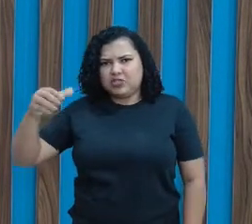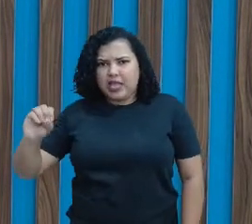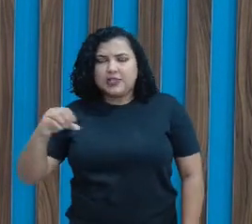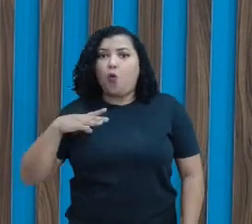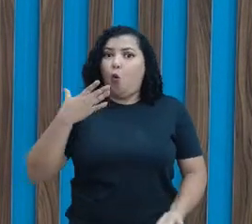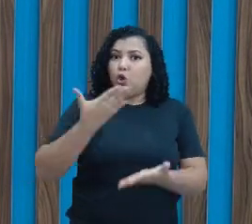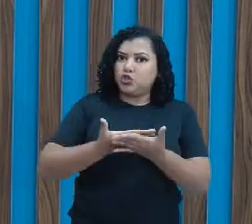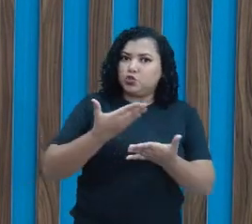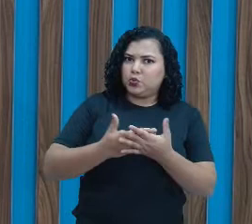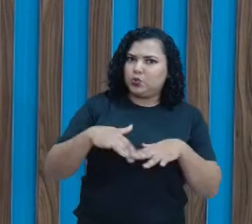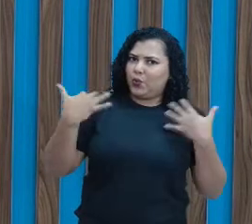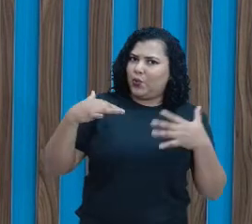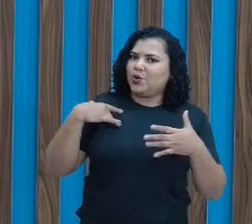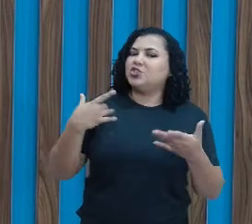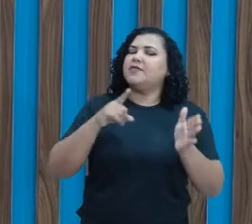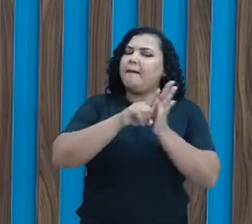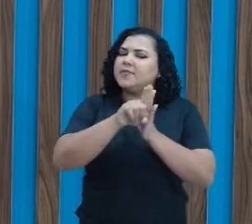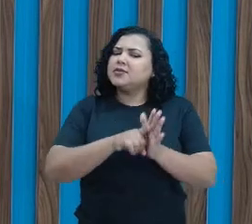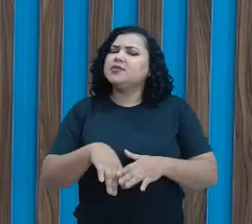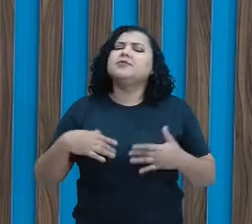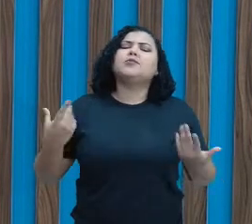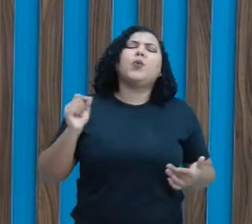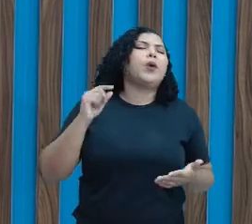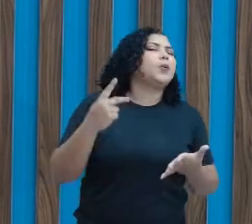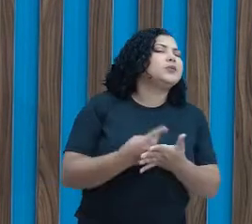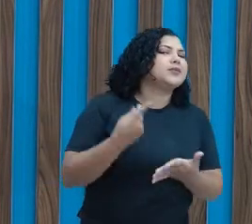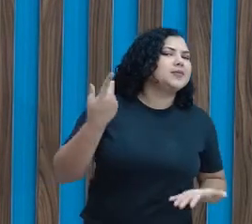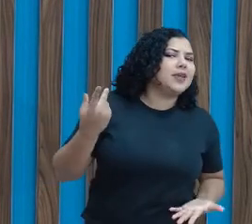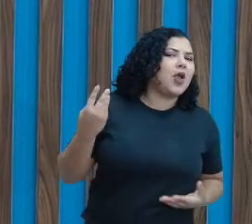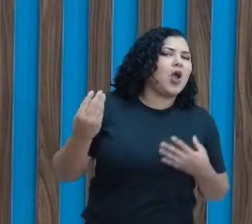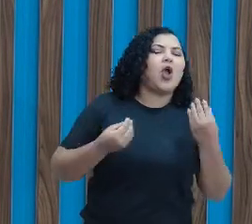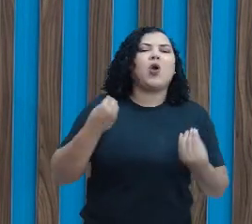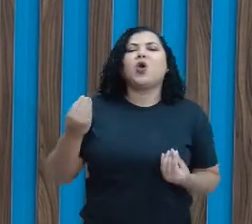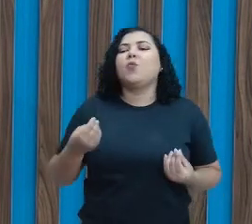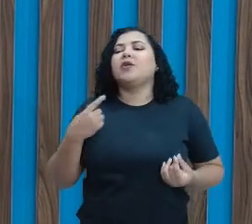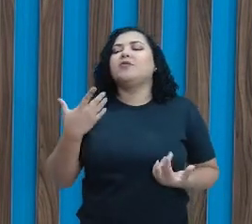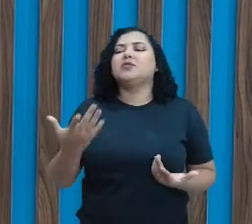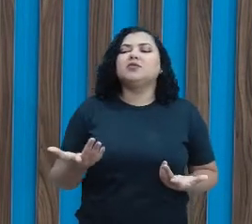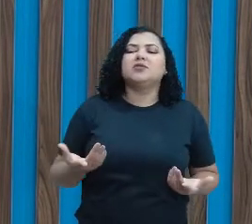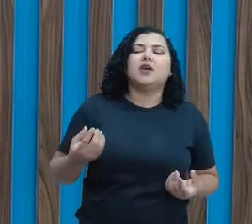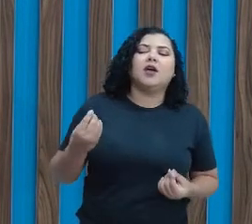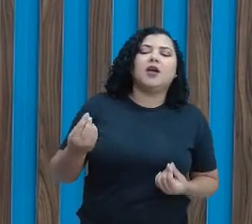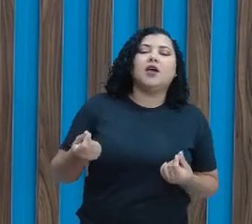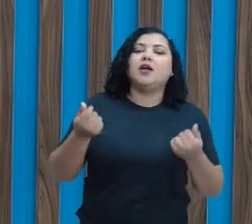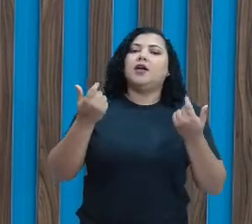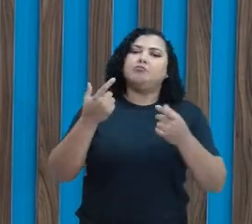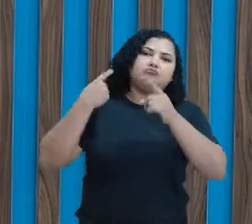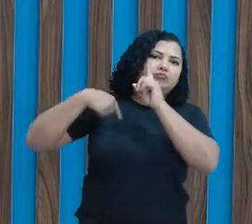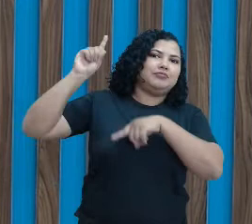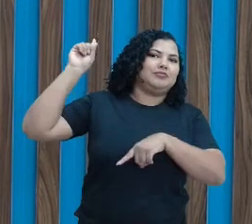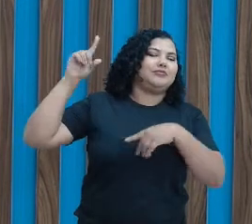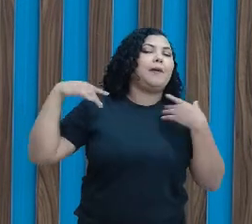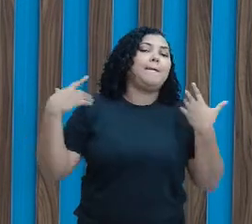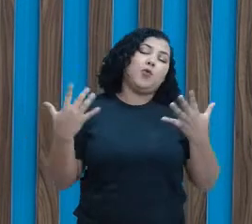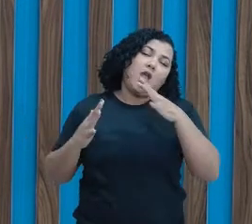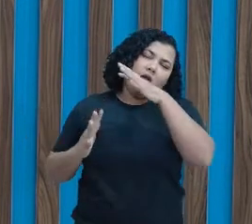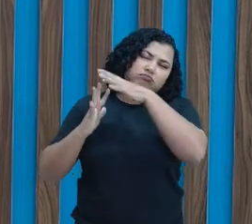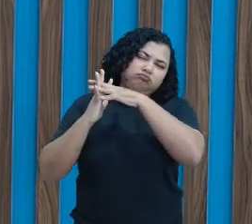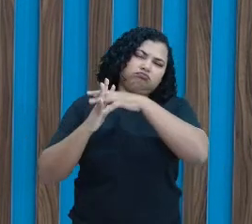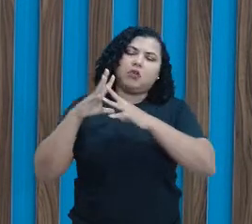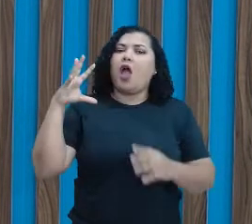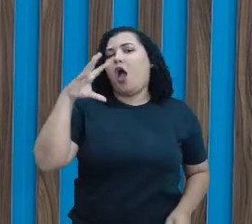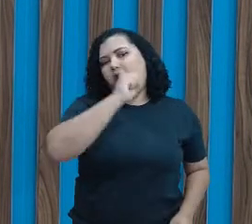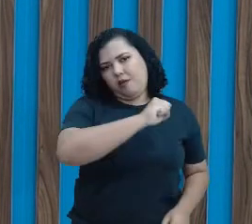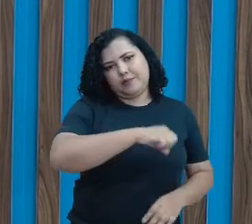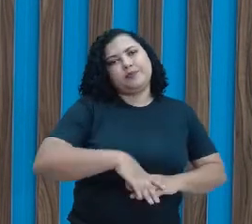estudou muito, a gente já vai correr atrás aí e dizer, olha, o que foi que aconteceu, né? Como que você teve esse upgrade aí? É uma coisa, um crescimento muito